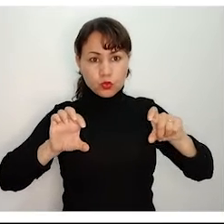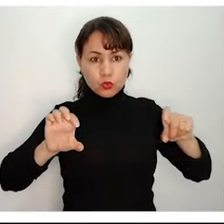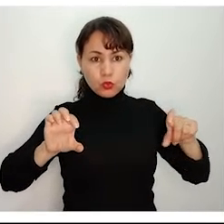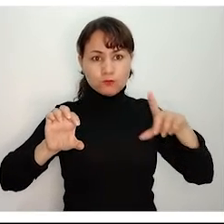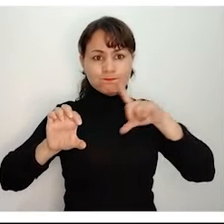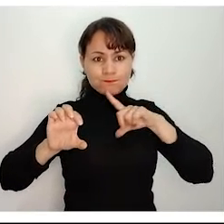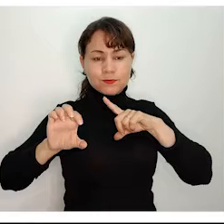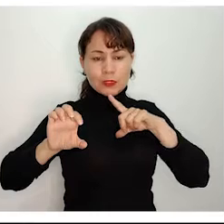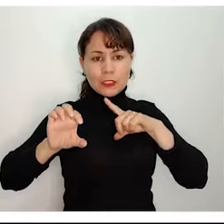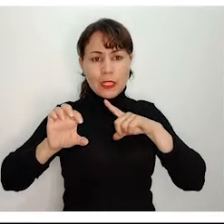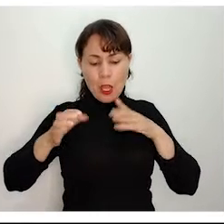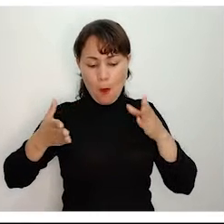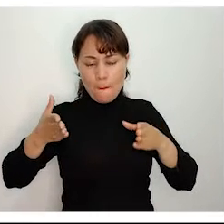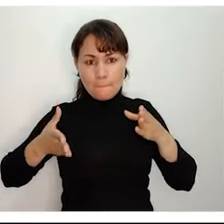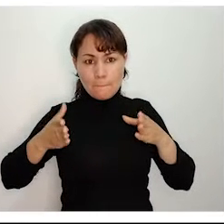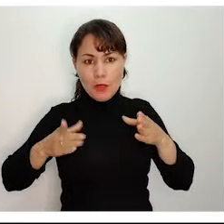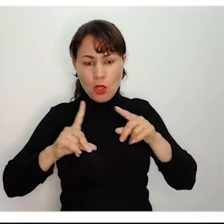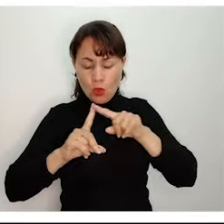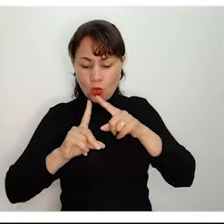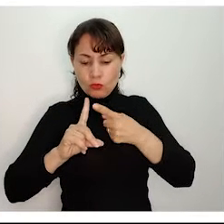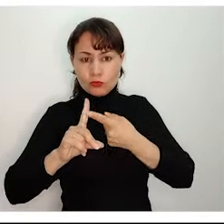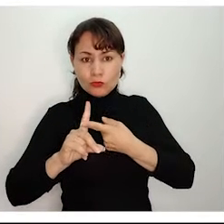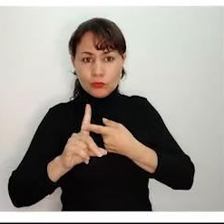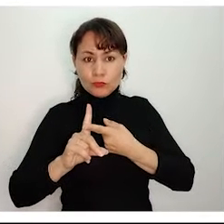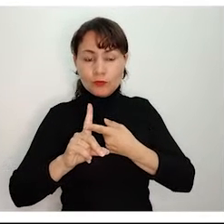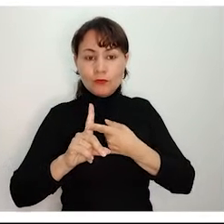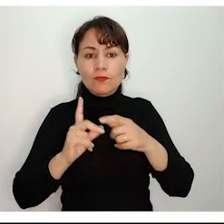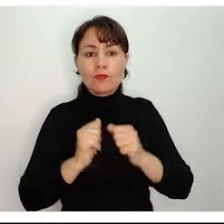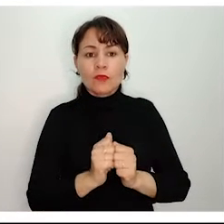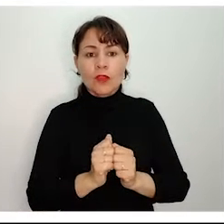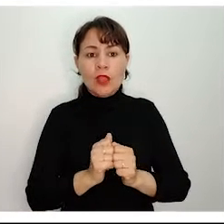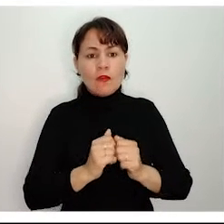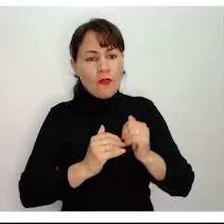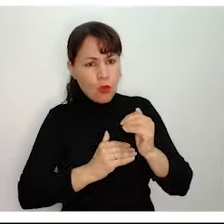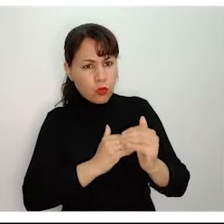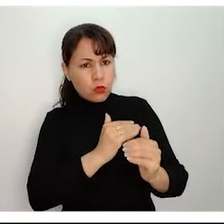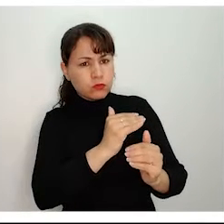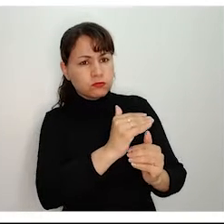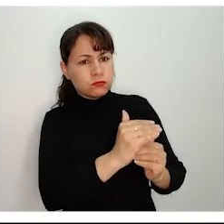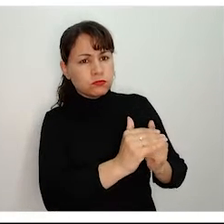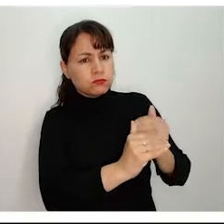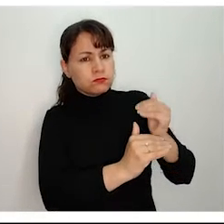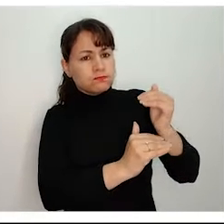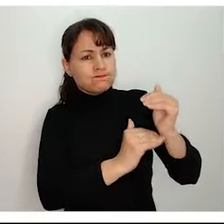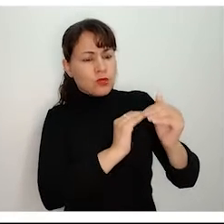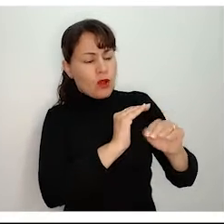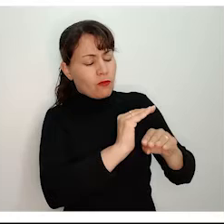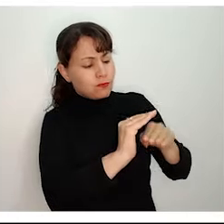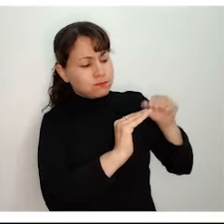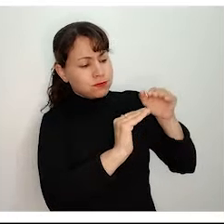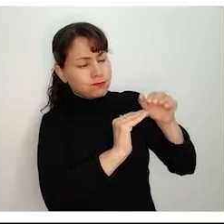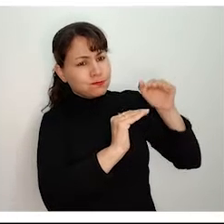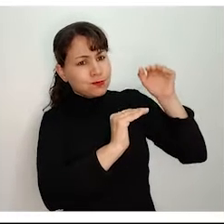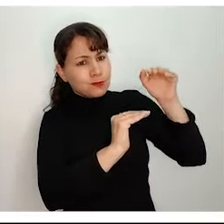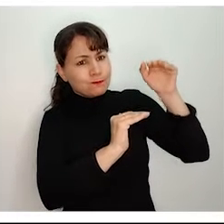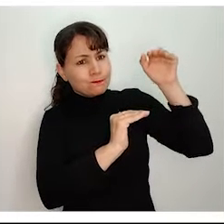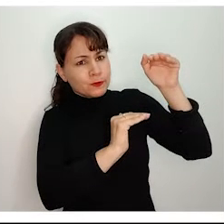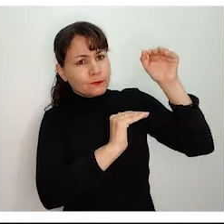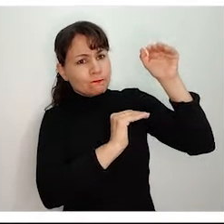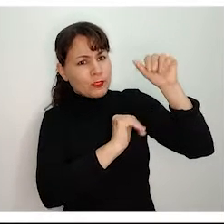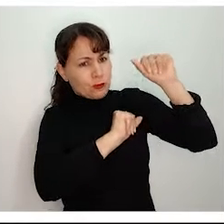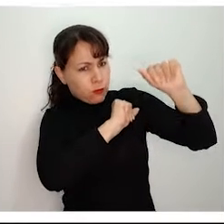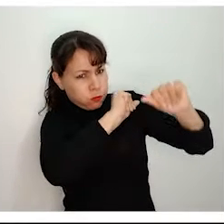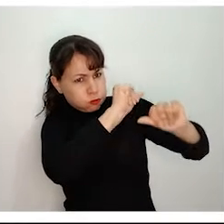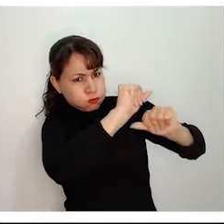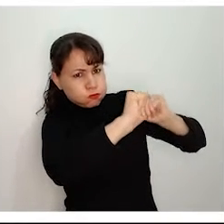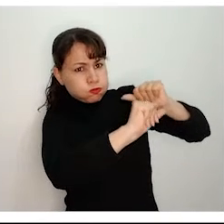Esse tubo que se forma ali no período embrionário, ele vai avançando, ele vai crescendo, ele